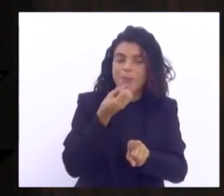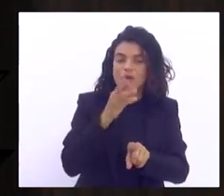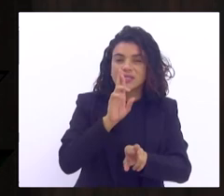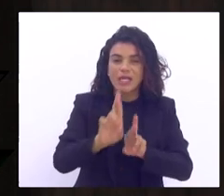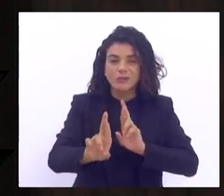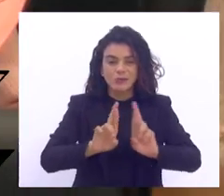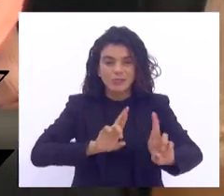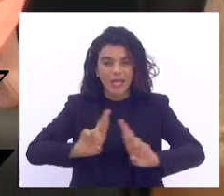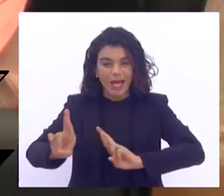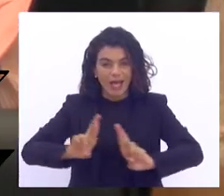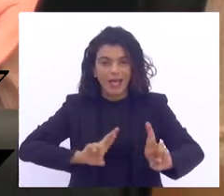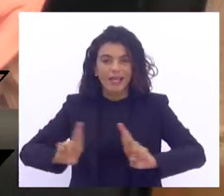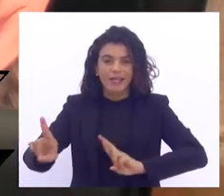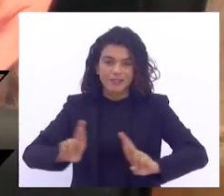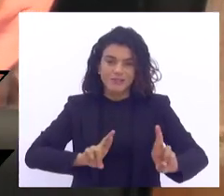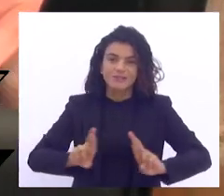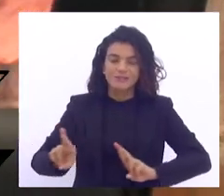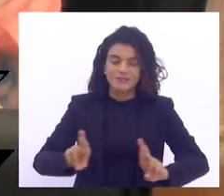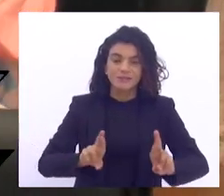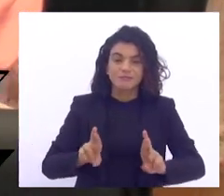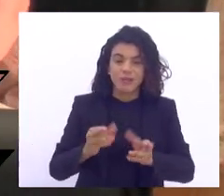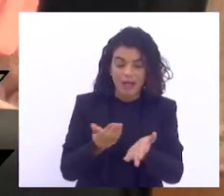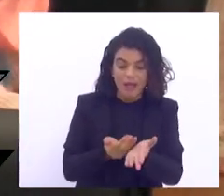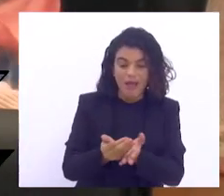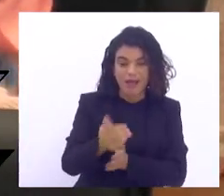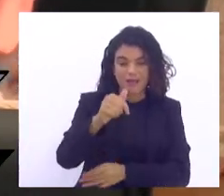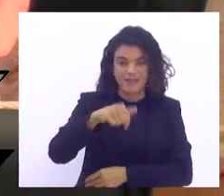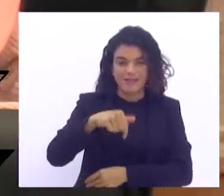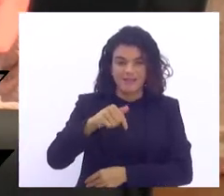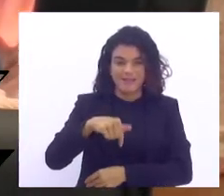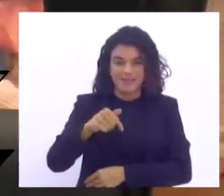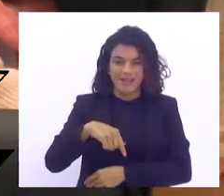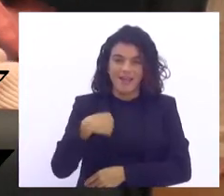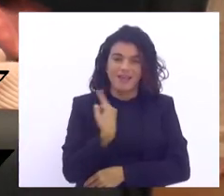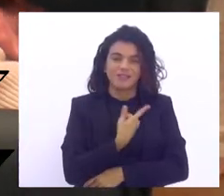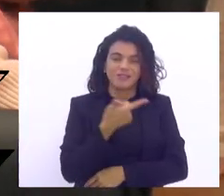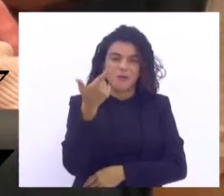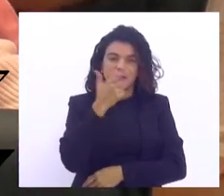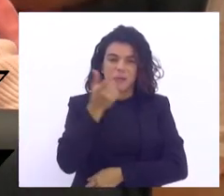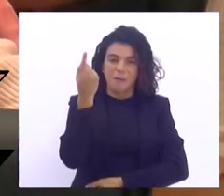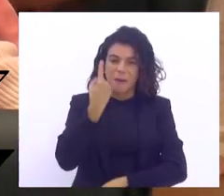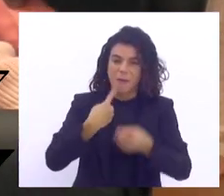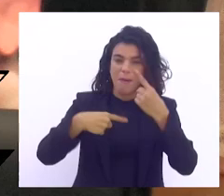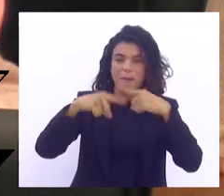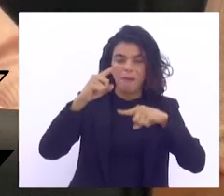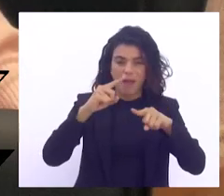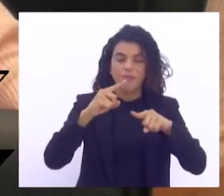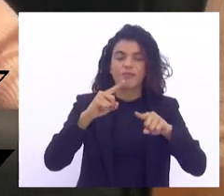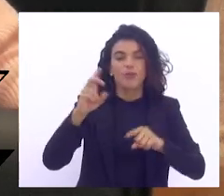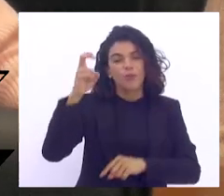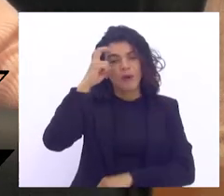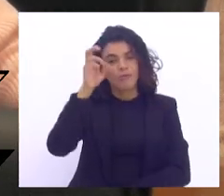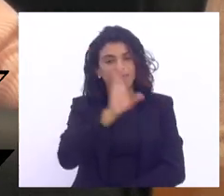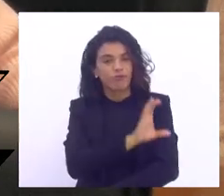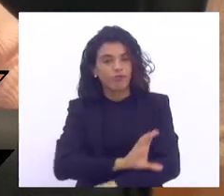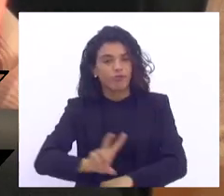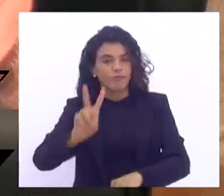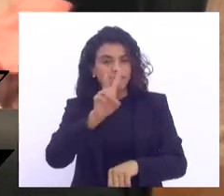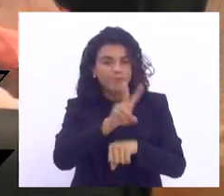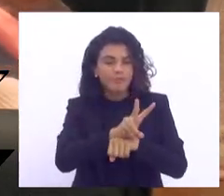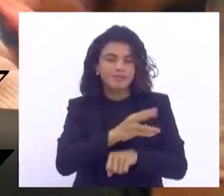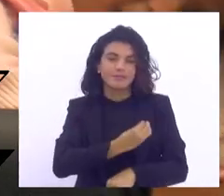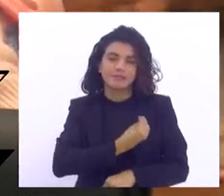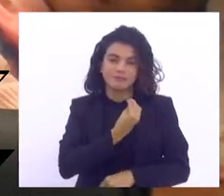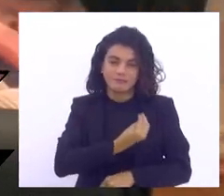renda bons frutos. Para que, a partir daqui, a gente possa criar ainda mais uma cultura da vida, que a gente possa